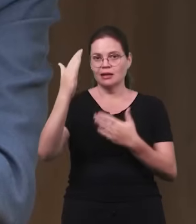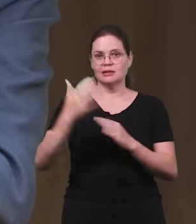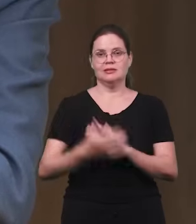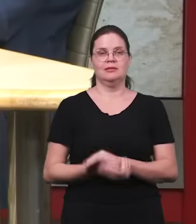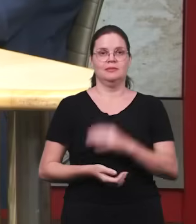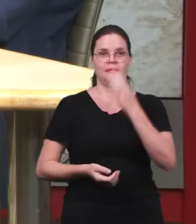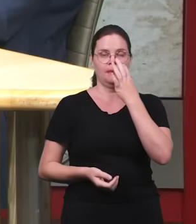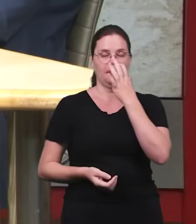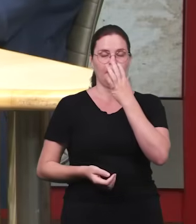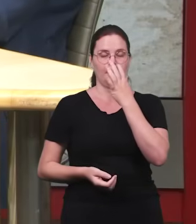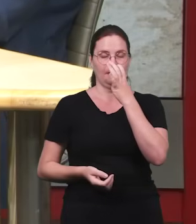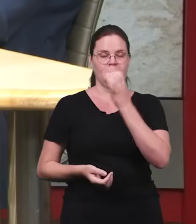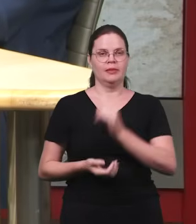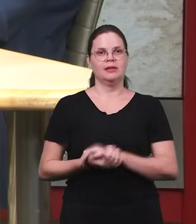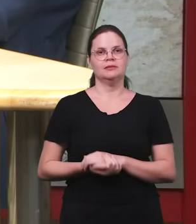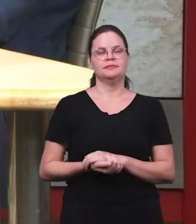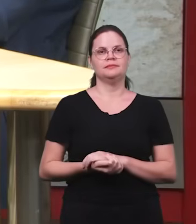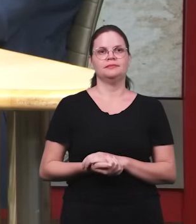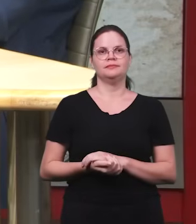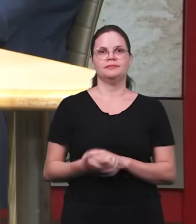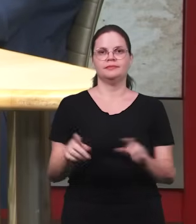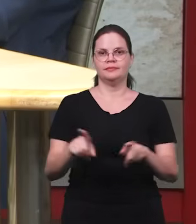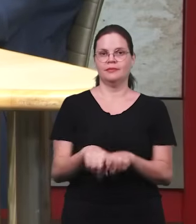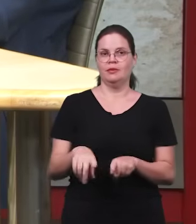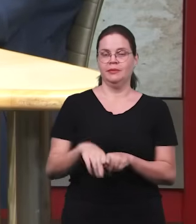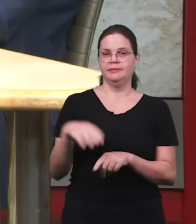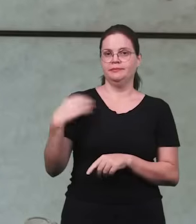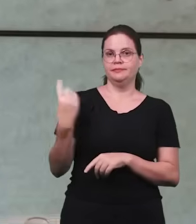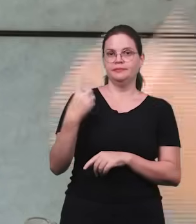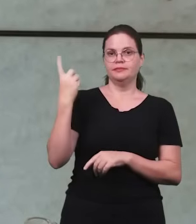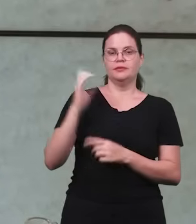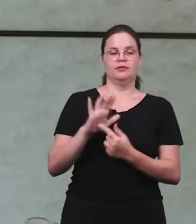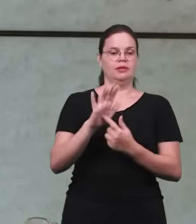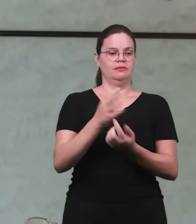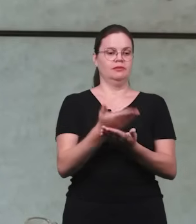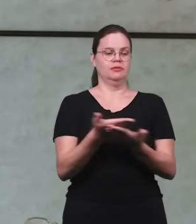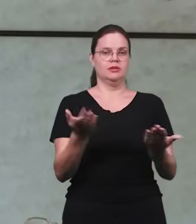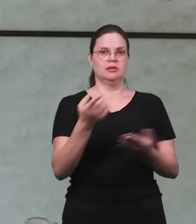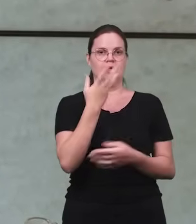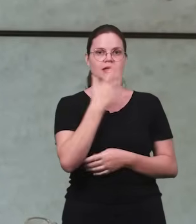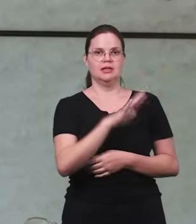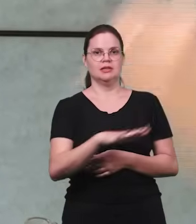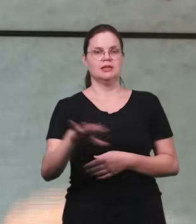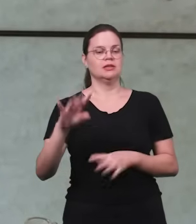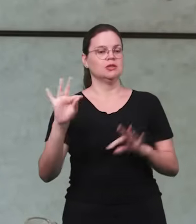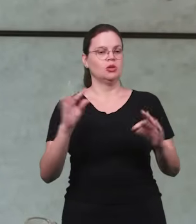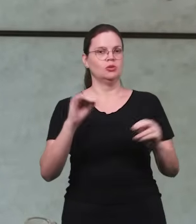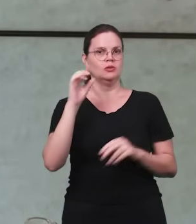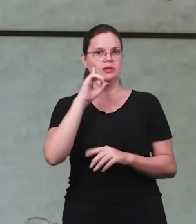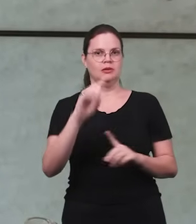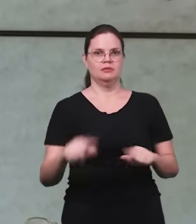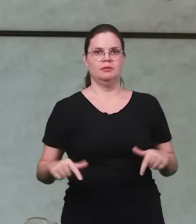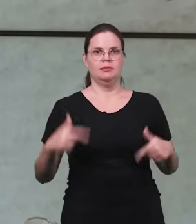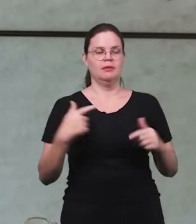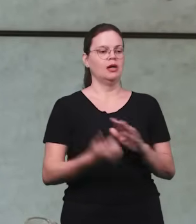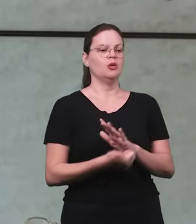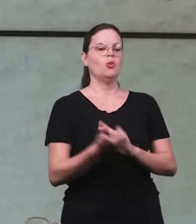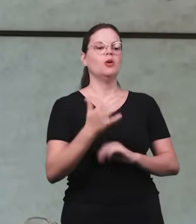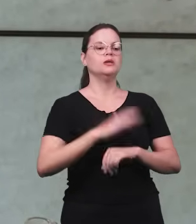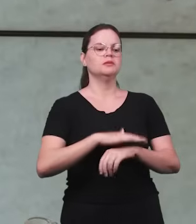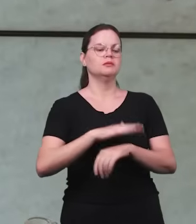É porque ali Davi estava mostrando para as crianças tudo que Deus havia feito. Quantas vezes Deus havia